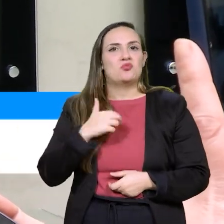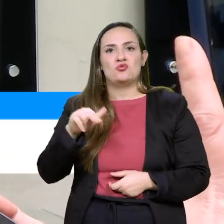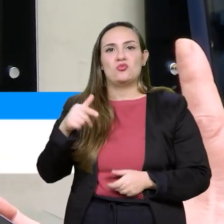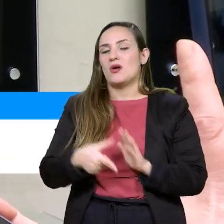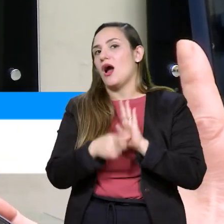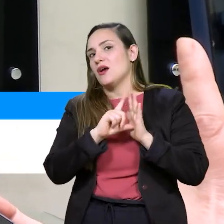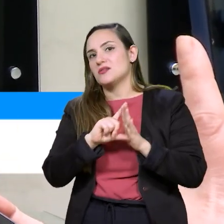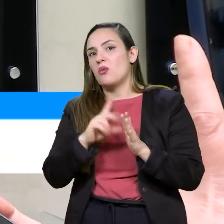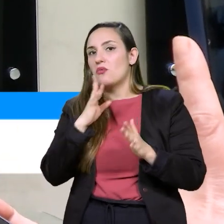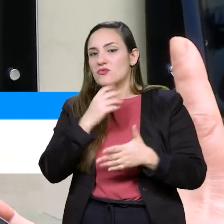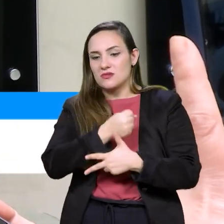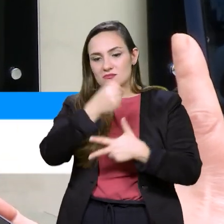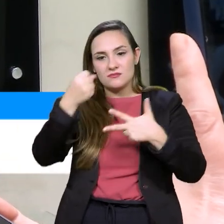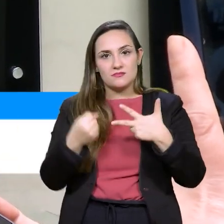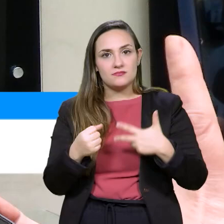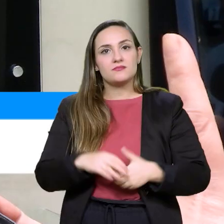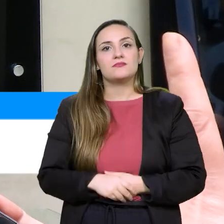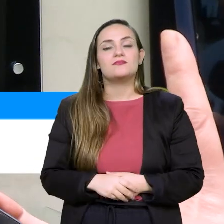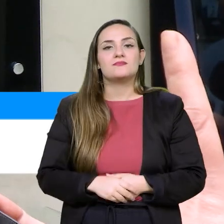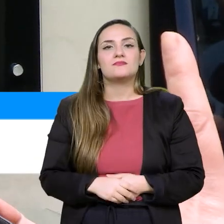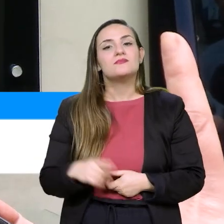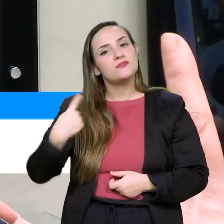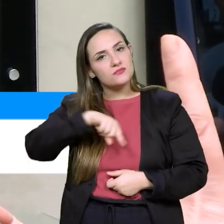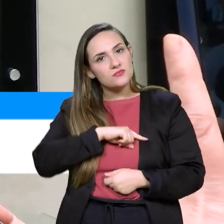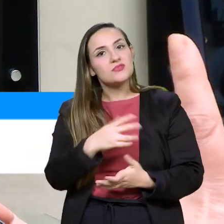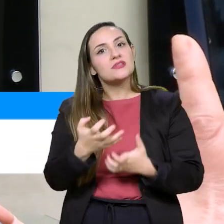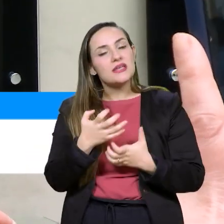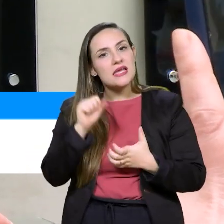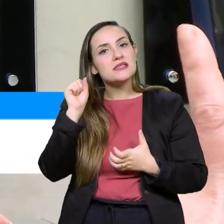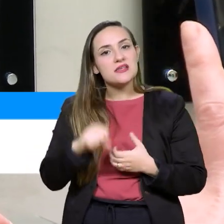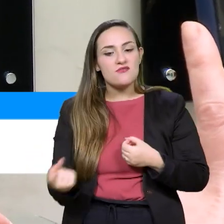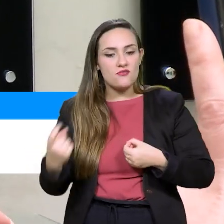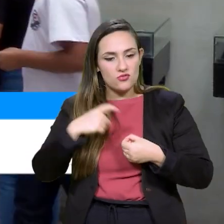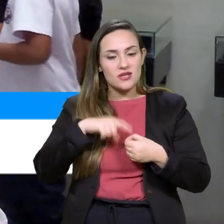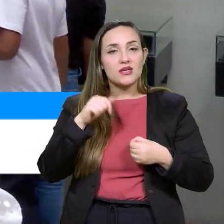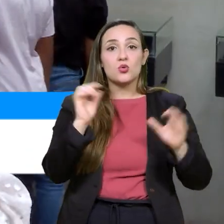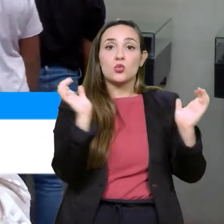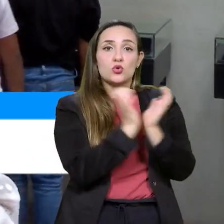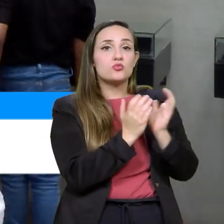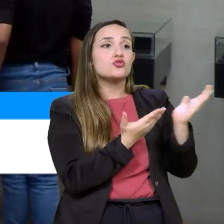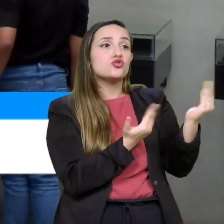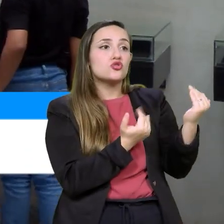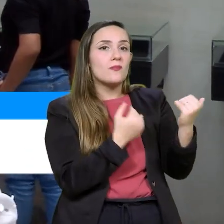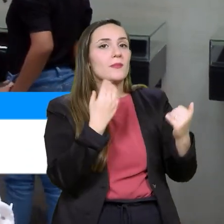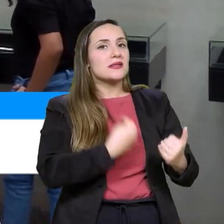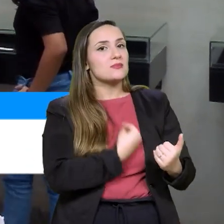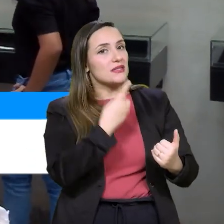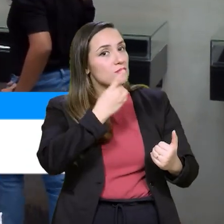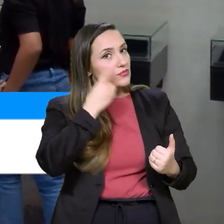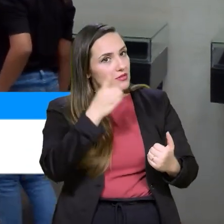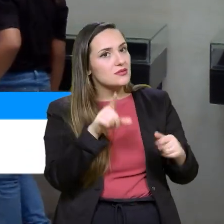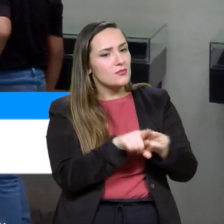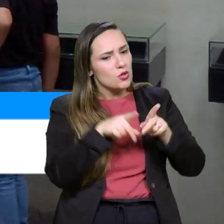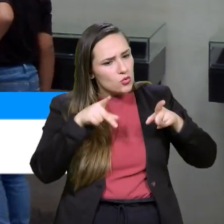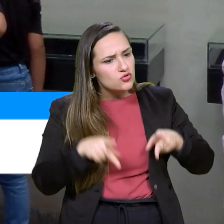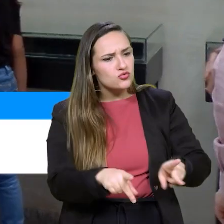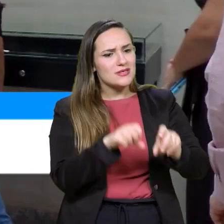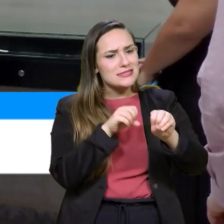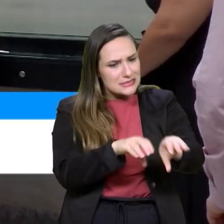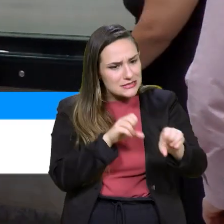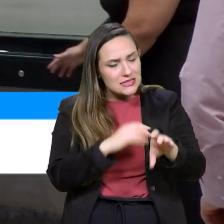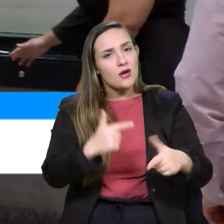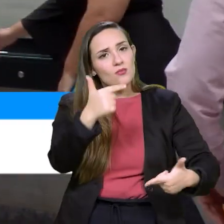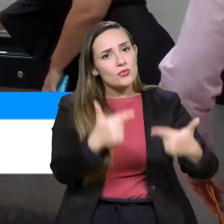pra gente. A gente nunca tinha vindo aqui no Parque dos Poderes. E é isso que nós queremos trazer de volta, o Parlamento Jovem, para